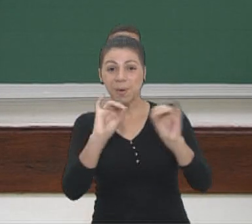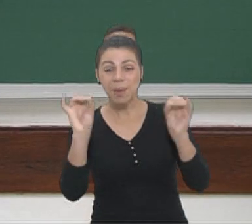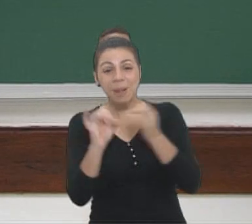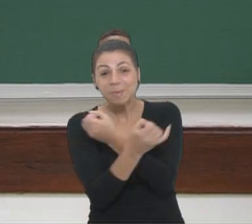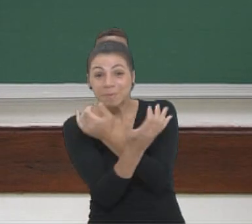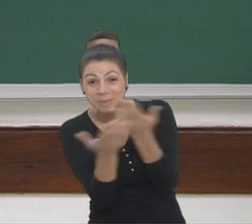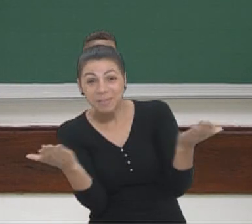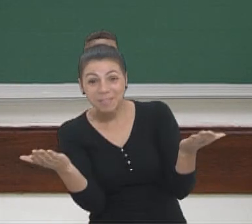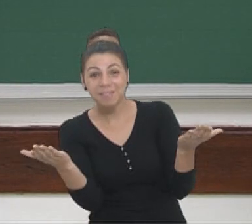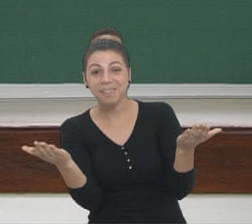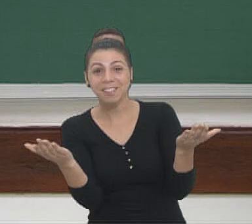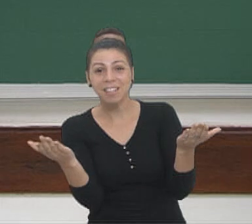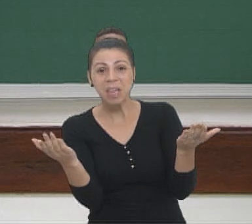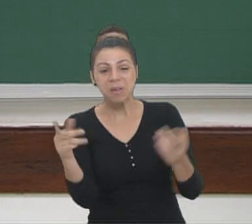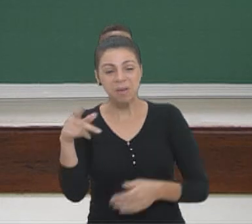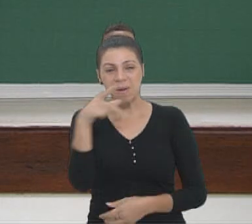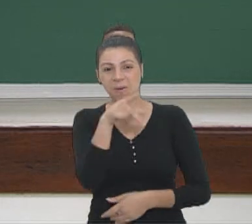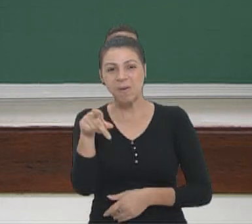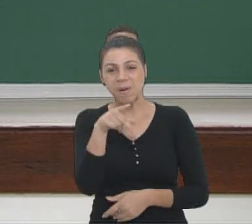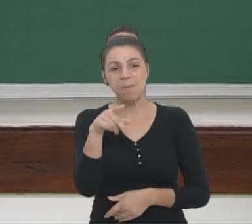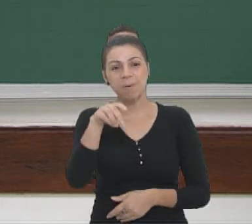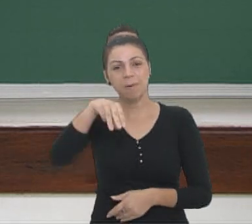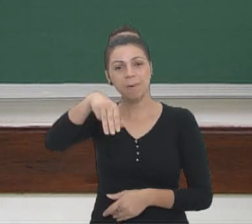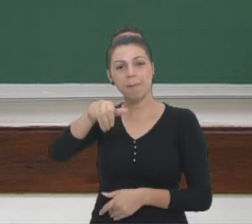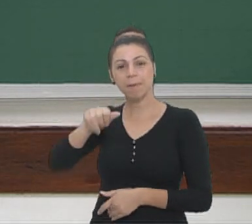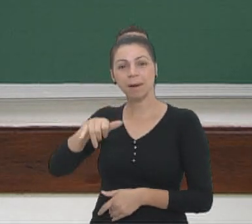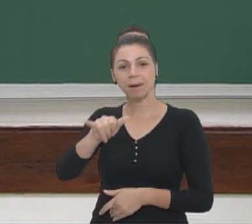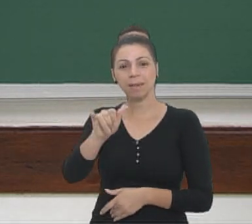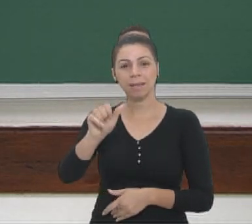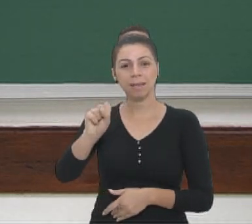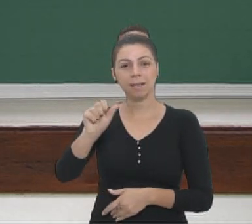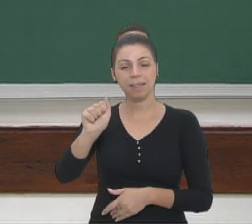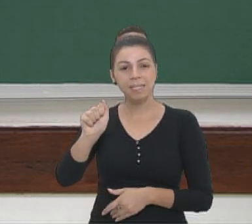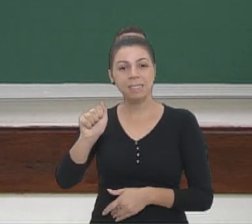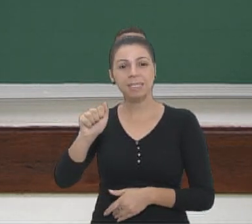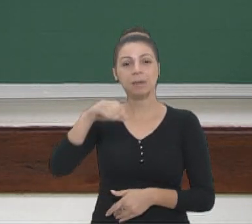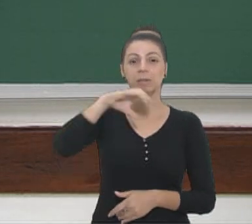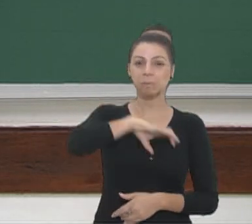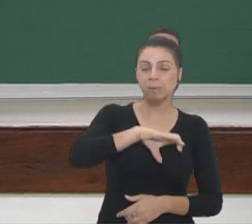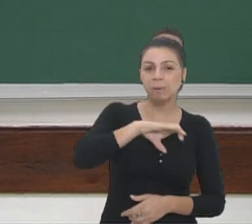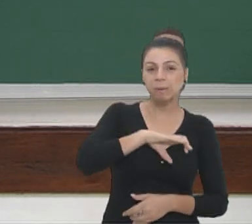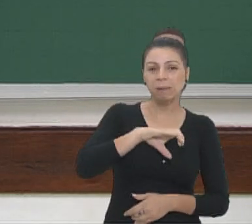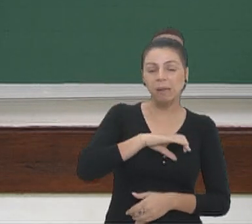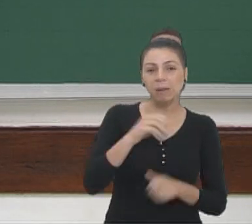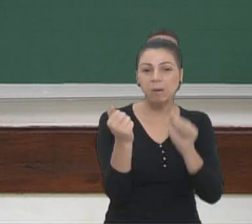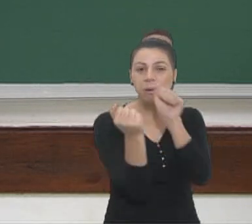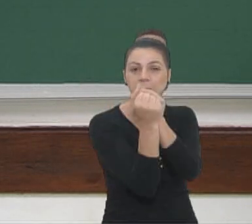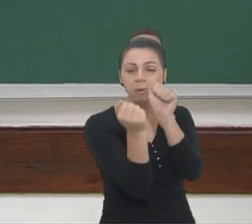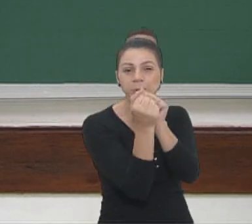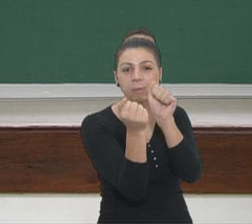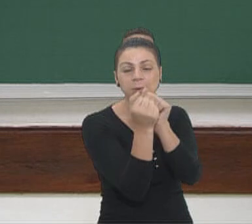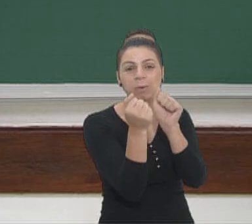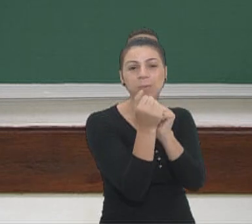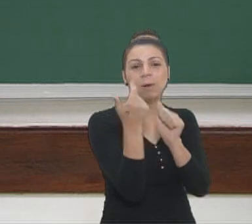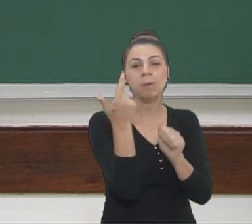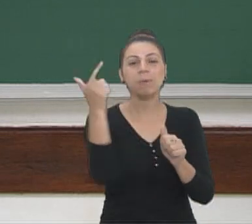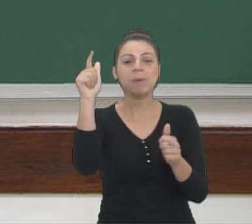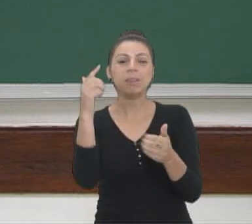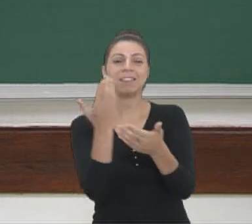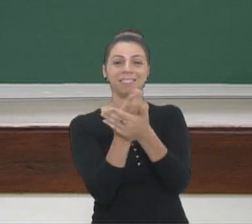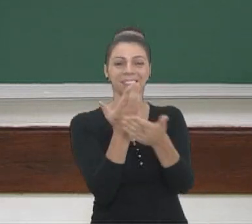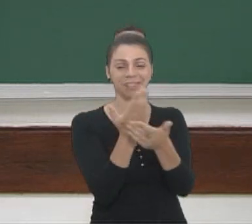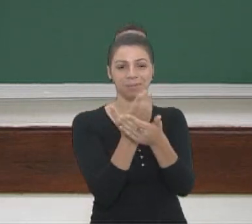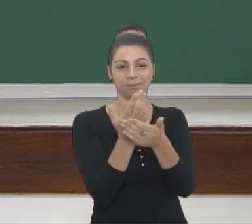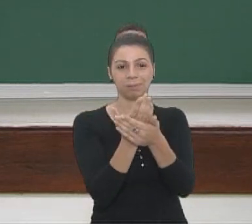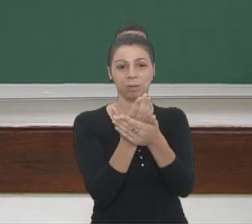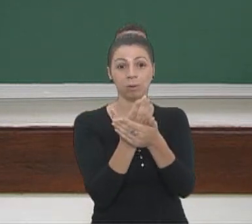Olá, pessoal! Eu sou a professora Maísa, de Língua Portuguesa, e vou estar aqui com vocês para mais uma aula. A gente vai fazer